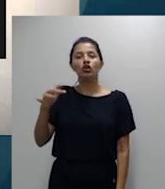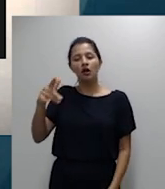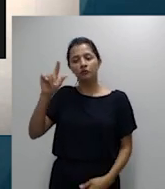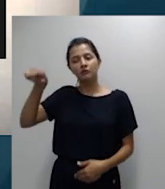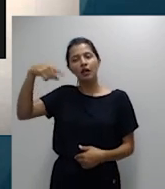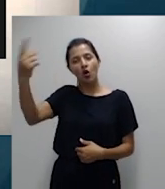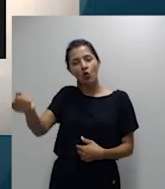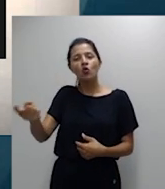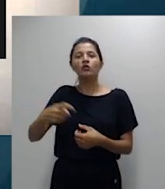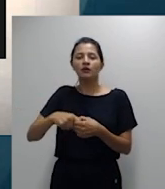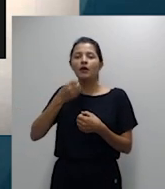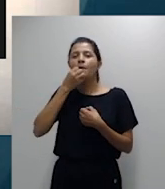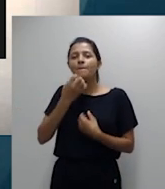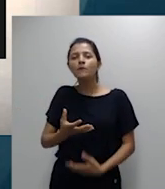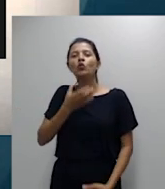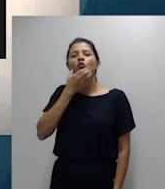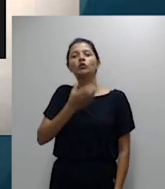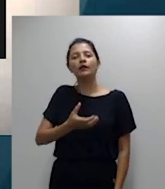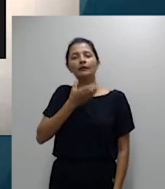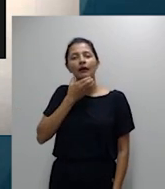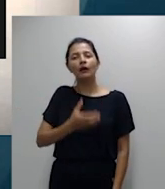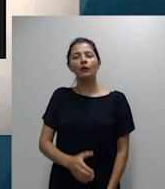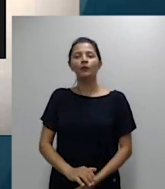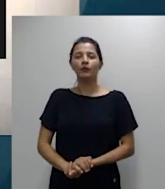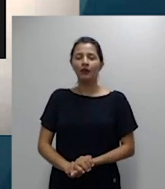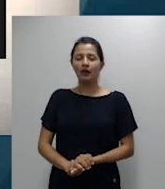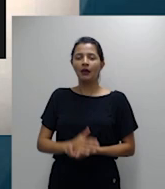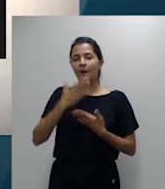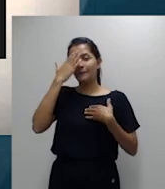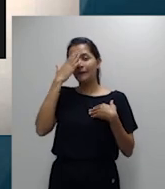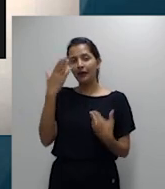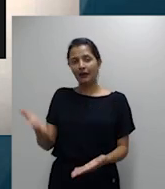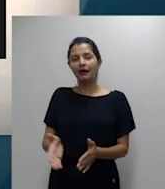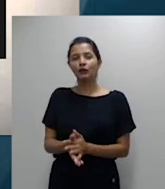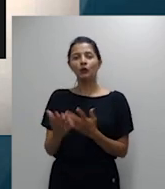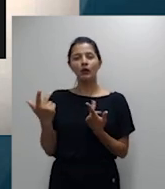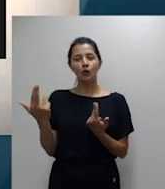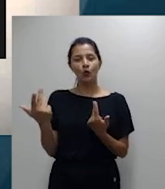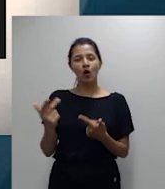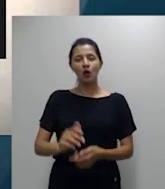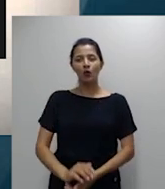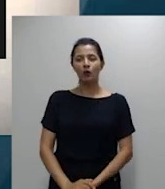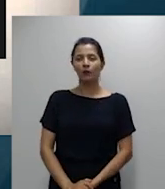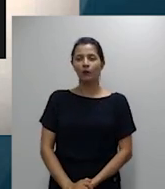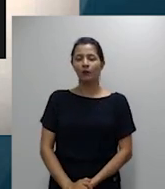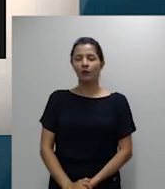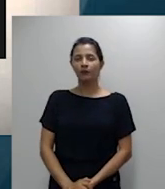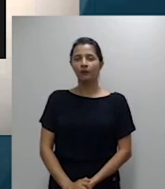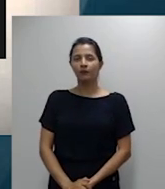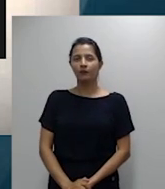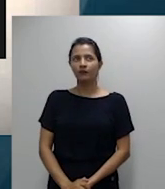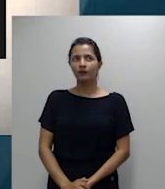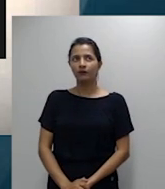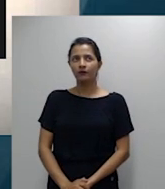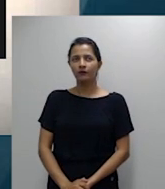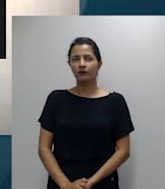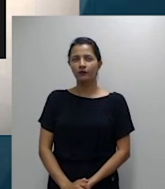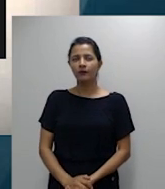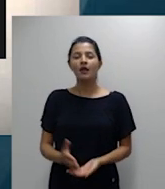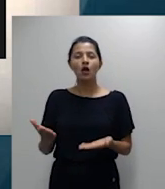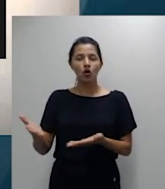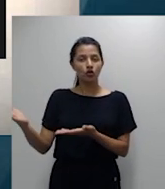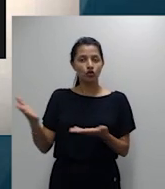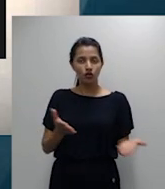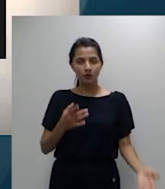bom Natal Obrigado excelência igualmente bom então agora vamos chamar os advogados chamar os